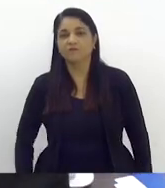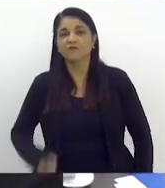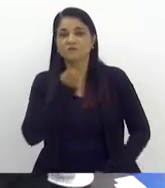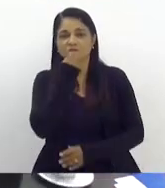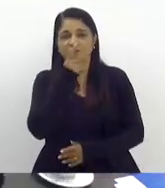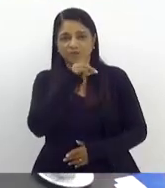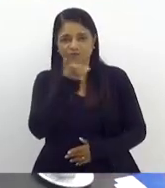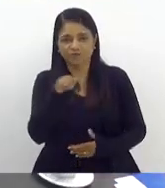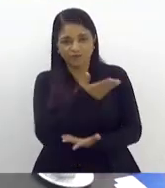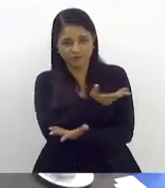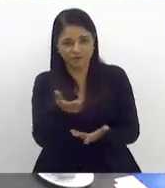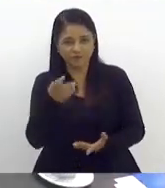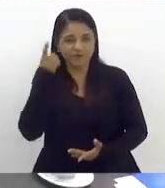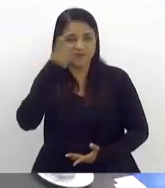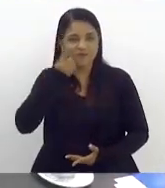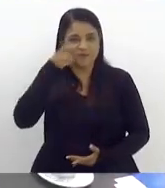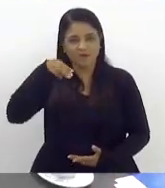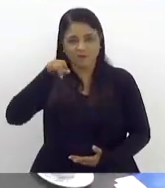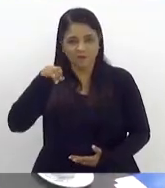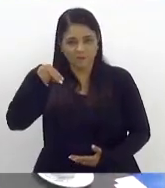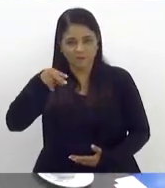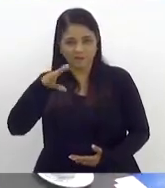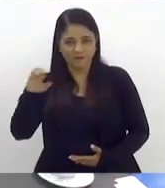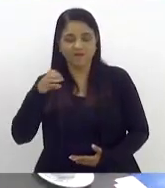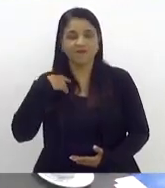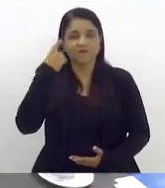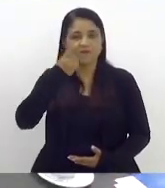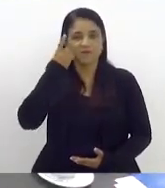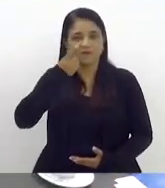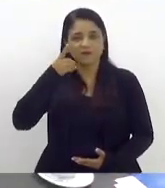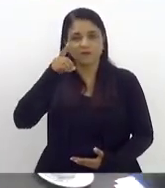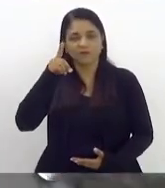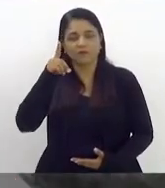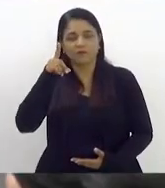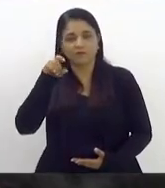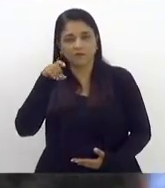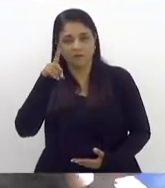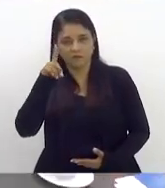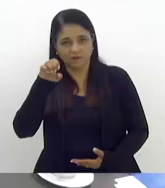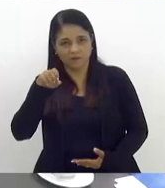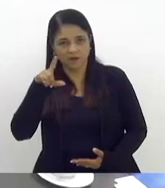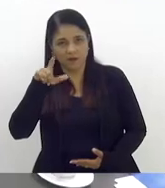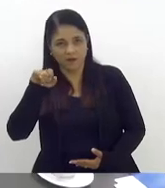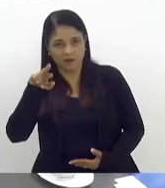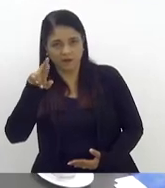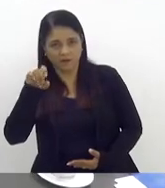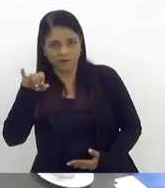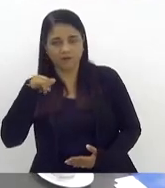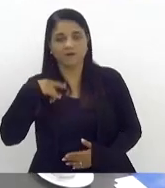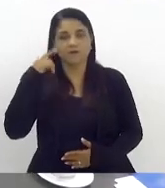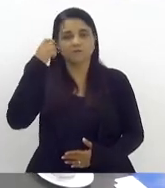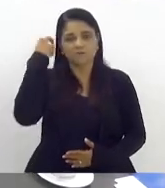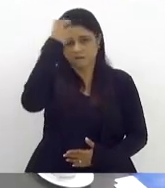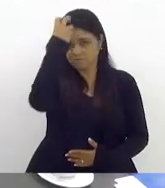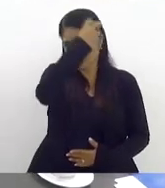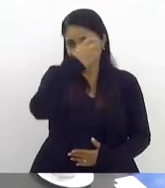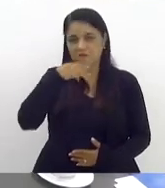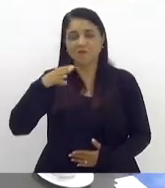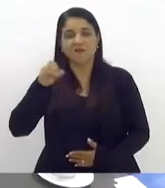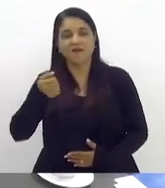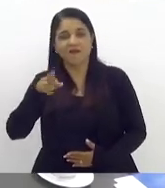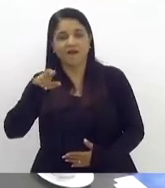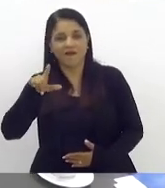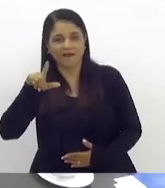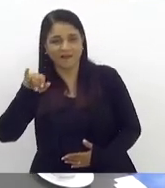Bom dia a todos. Bom dia, deputado Mink, deputado Guilherme Delaroli, deputada Verônica Lima, deputado Luiz Paulo, deputado Carlinhos BNH. Seja bem-vindo.